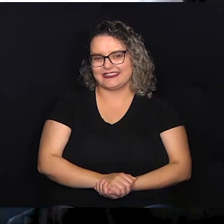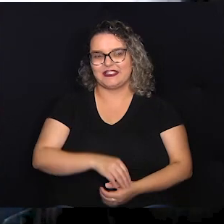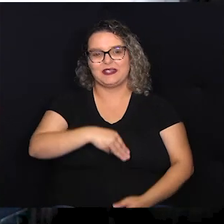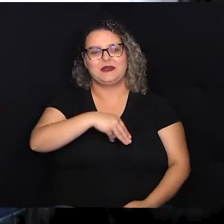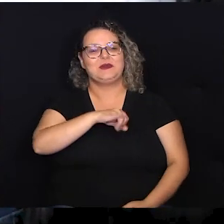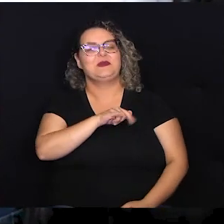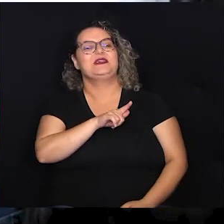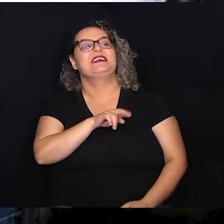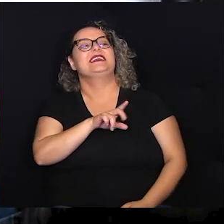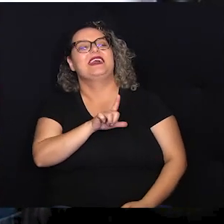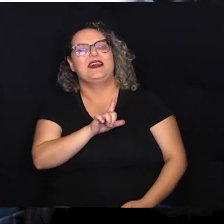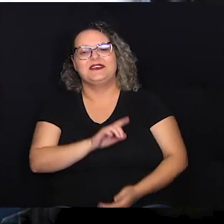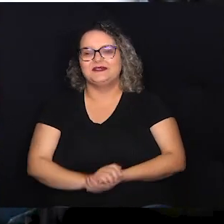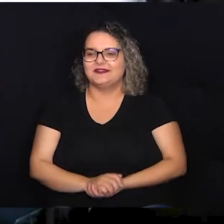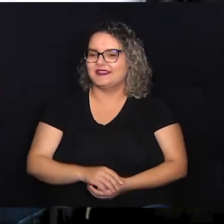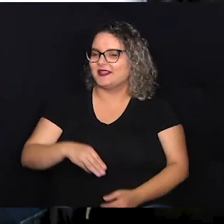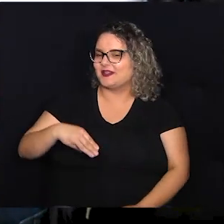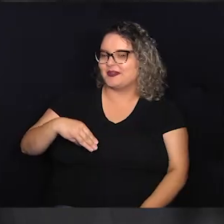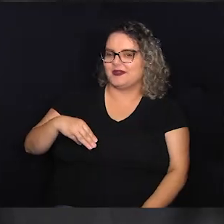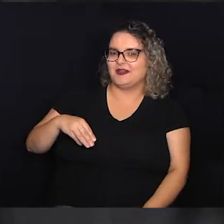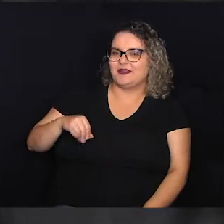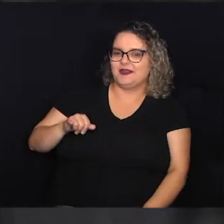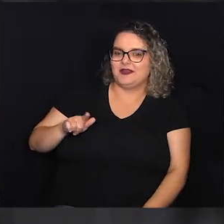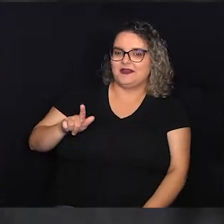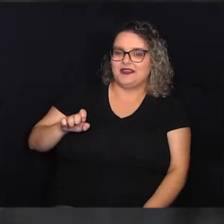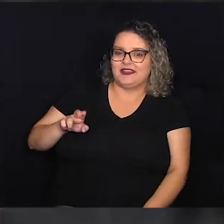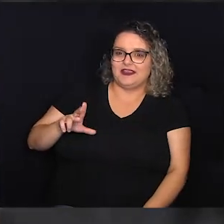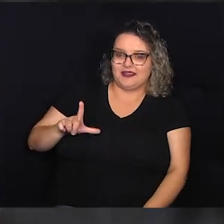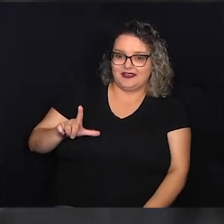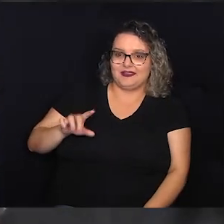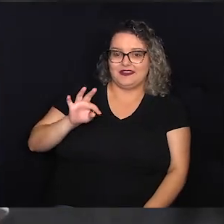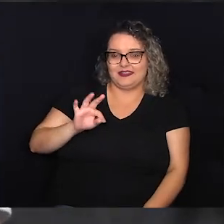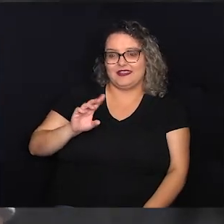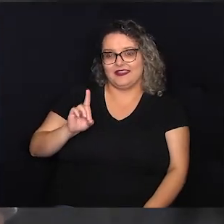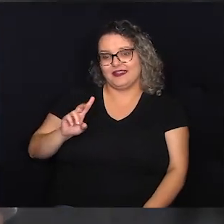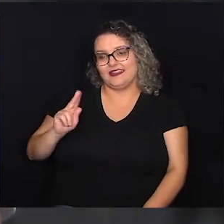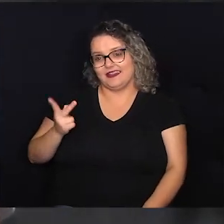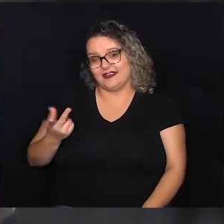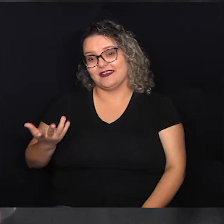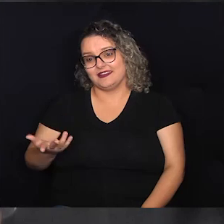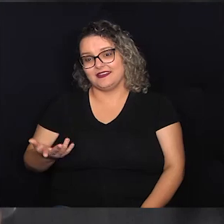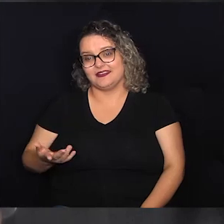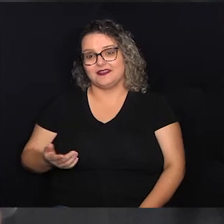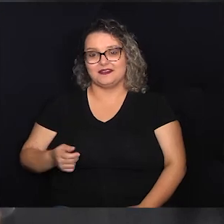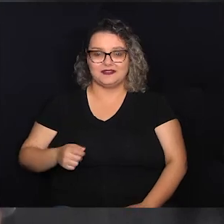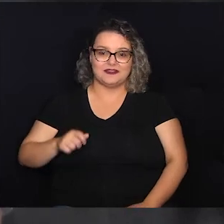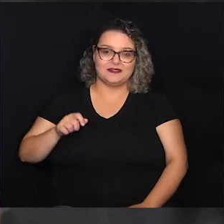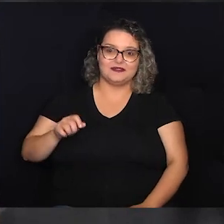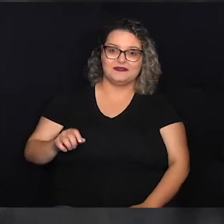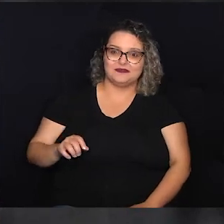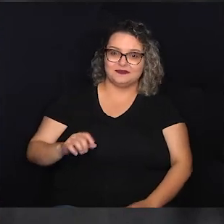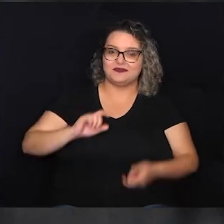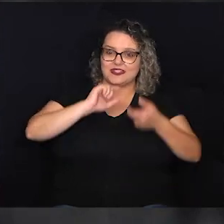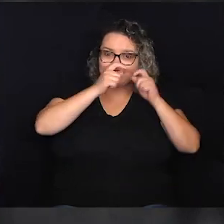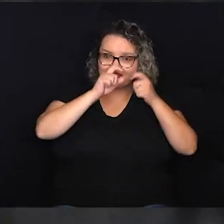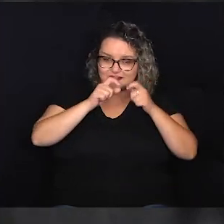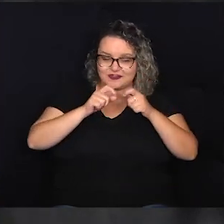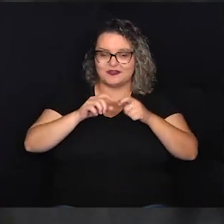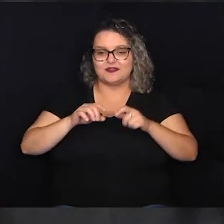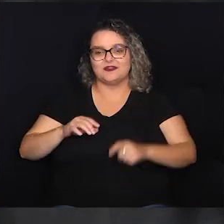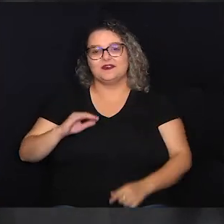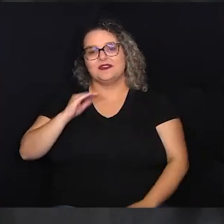Miguel? Miguel é diagnosticado com TDAH, transtorno do déficit de atenção e